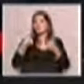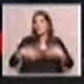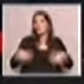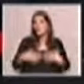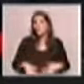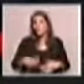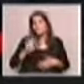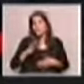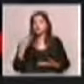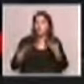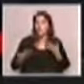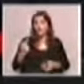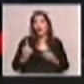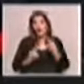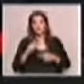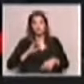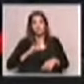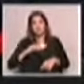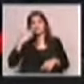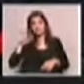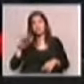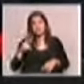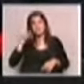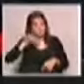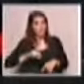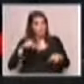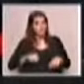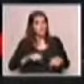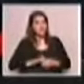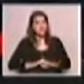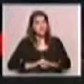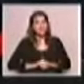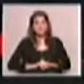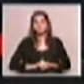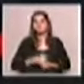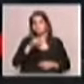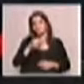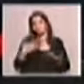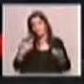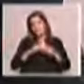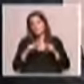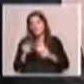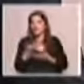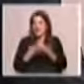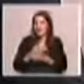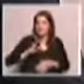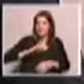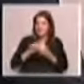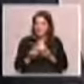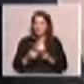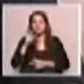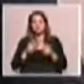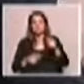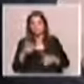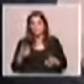sabemos, comparado com alguns queijos internacionais, são muito baratos. Não é? Essa é outra questão do mercado e do queijo. As pessoas estão muito mais